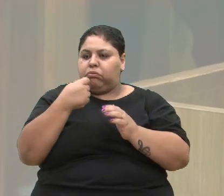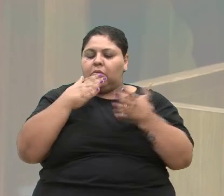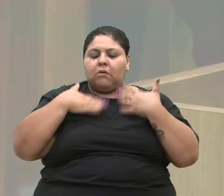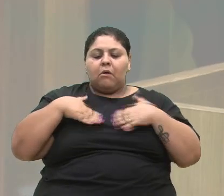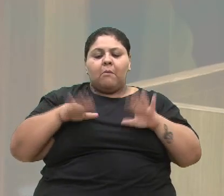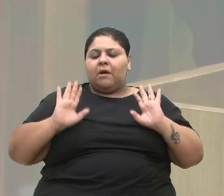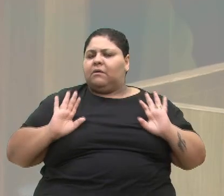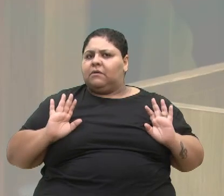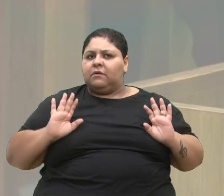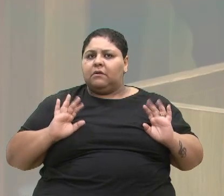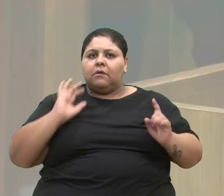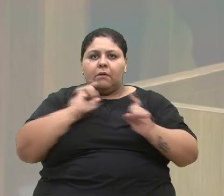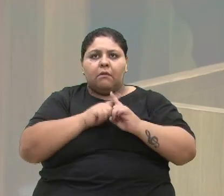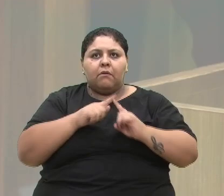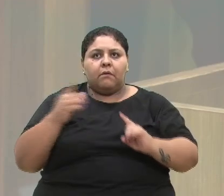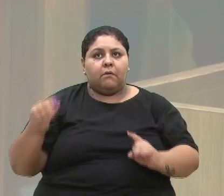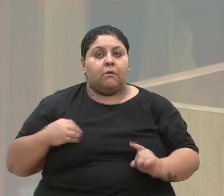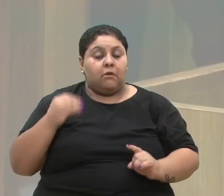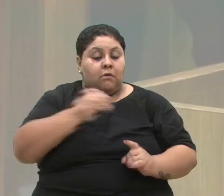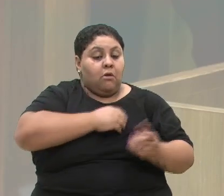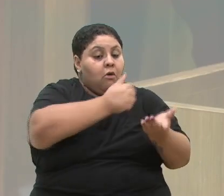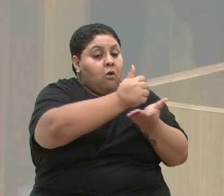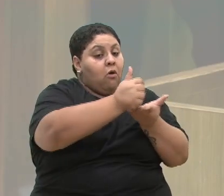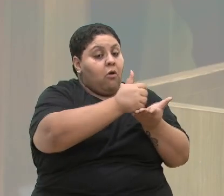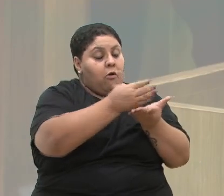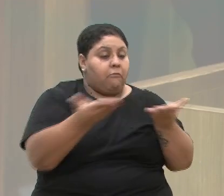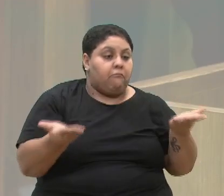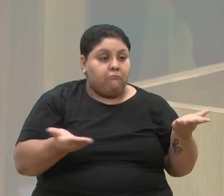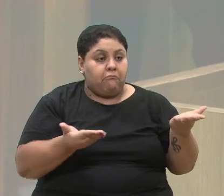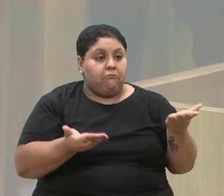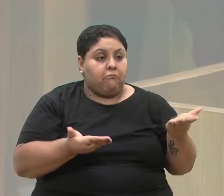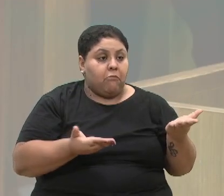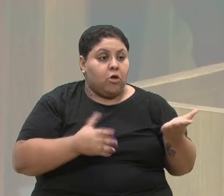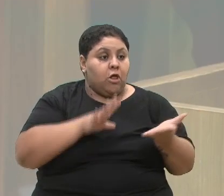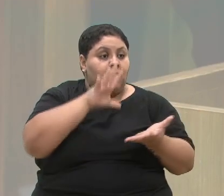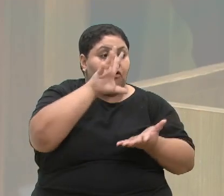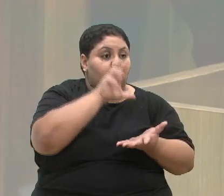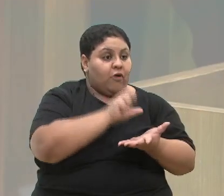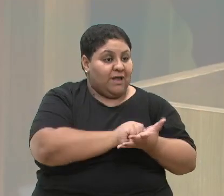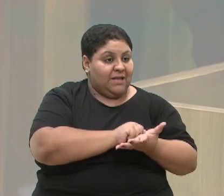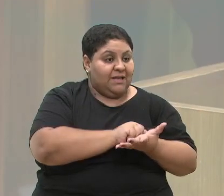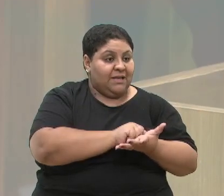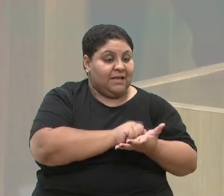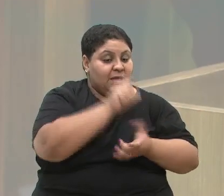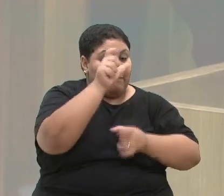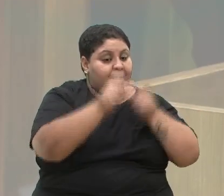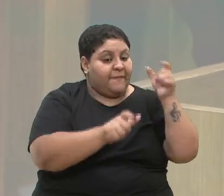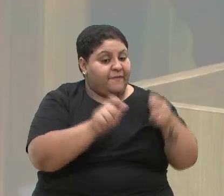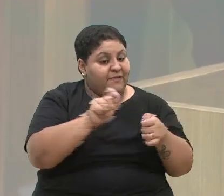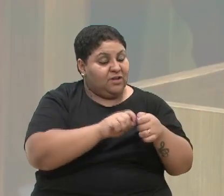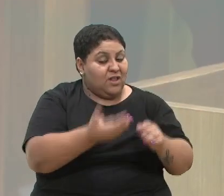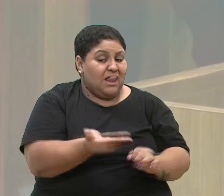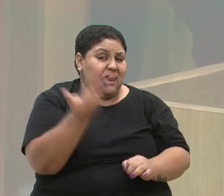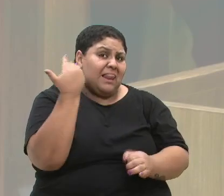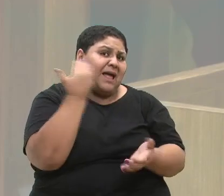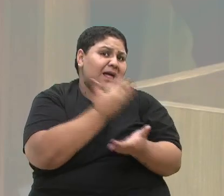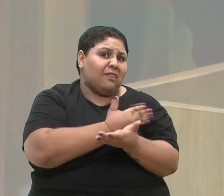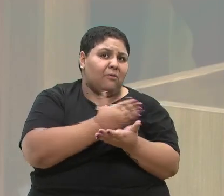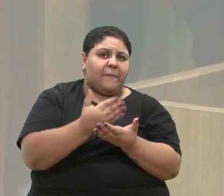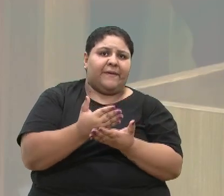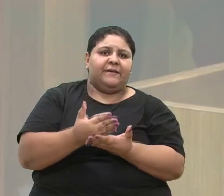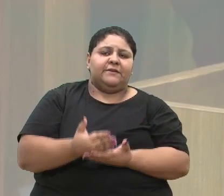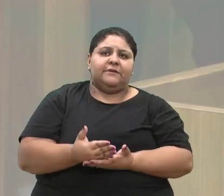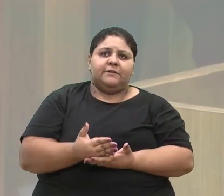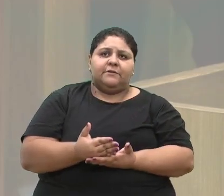fosse? Porque o médico ele vai se basear no quê? No cadastro que a pessoa fez lá no começo.